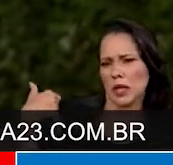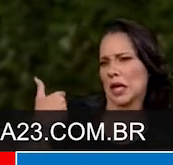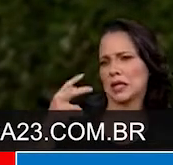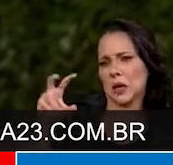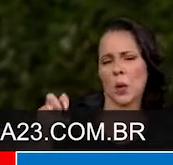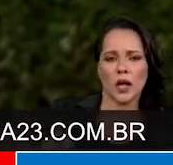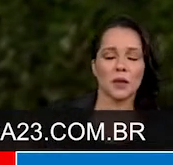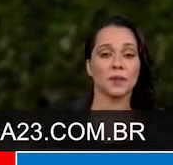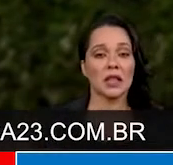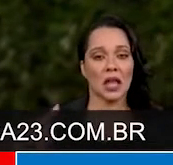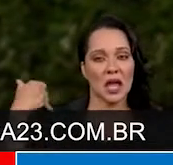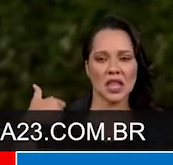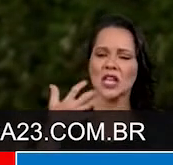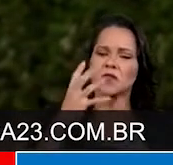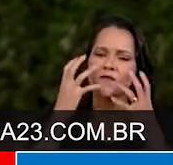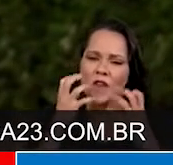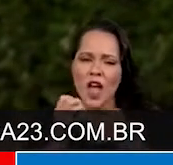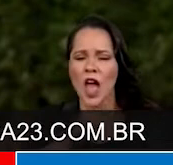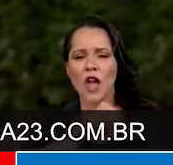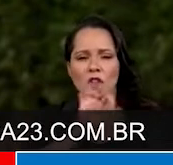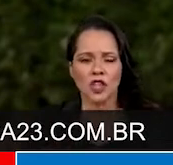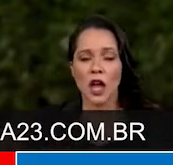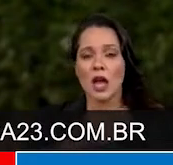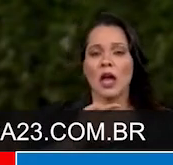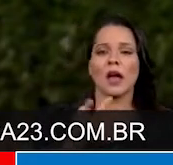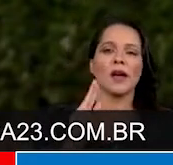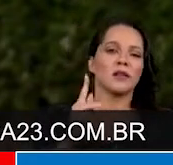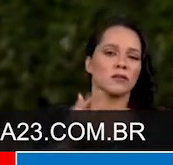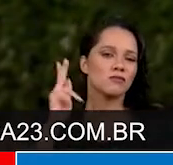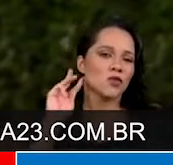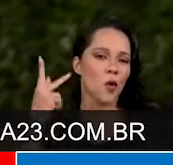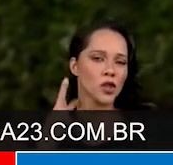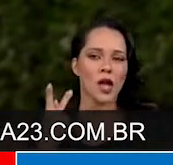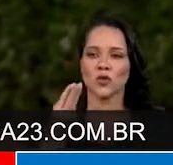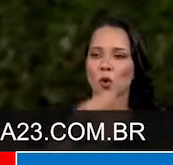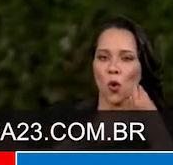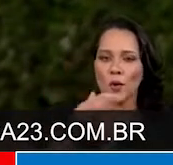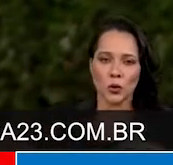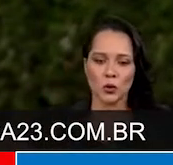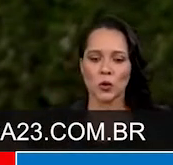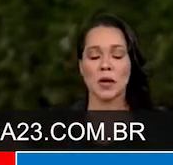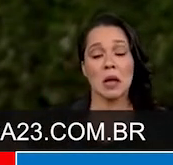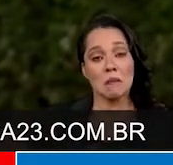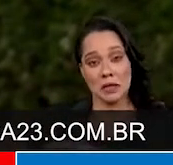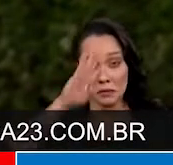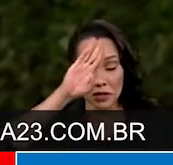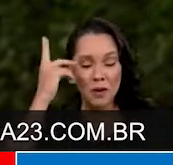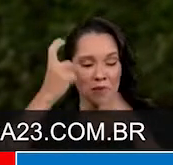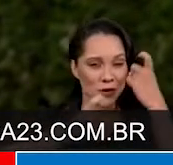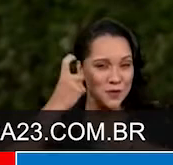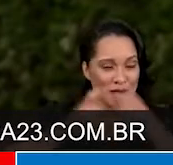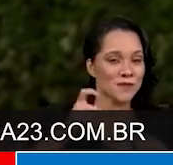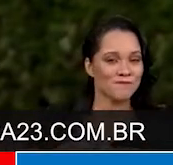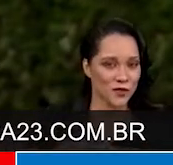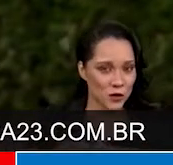risco incluem idade avançada, histórico familiar, hormonais e hábitos alimentares. Mas a principal preocupação